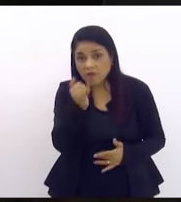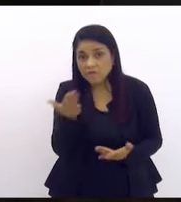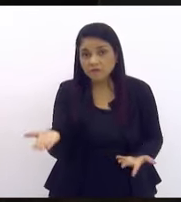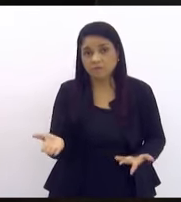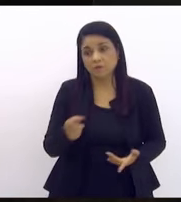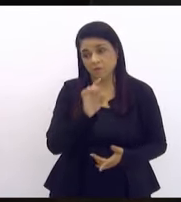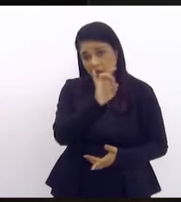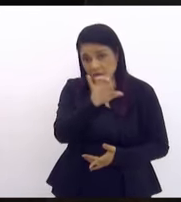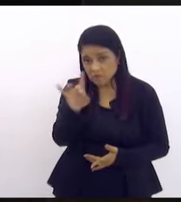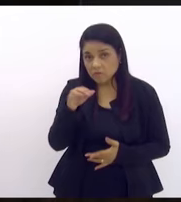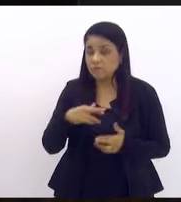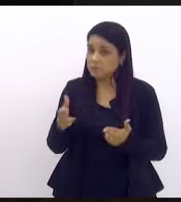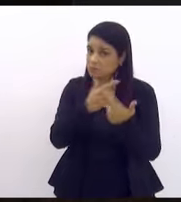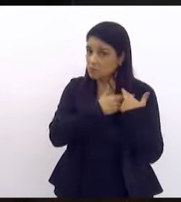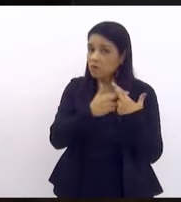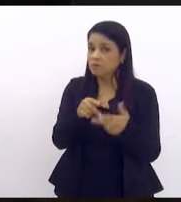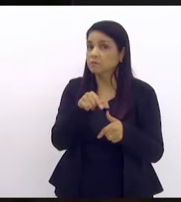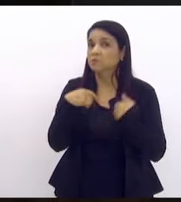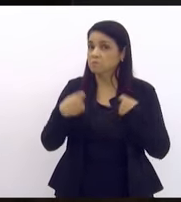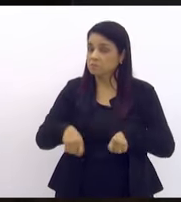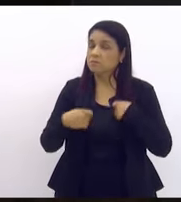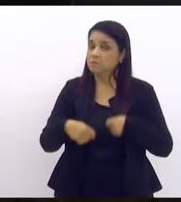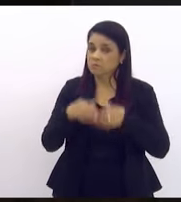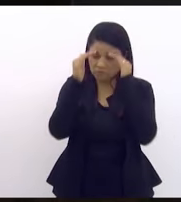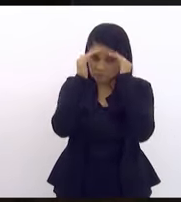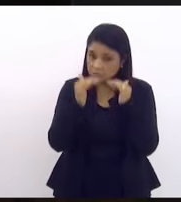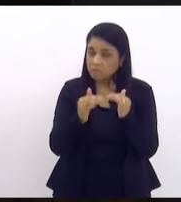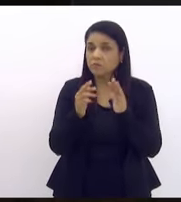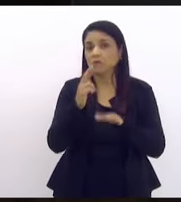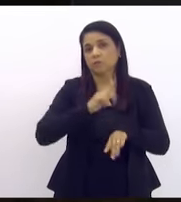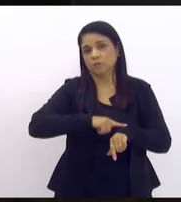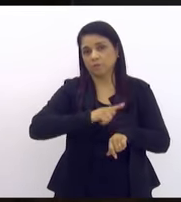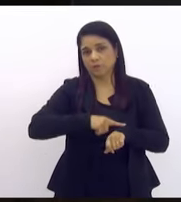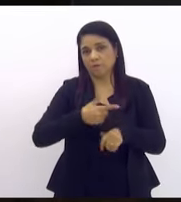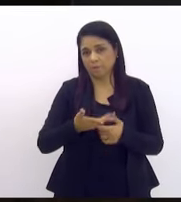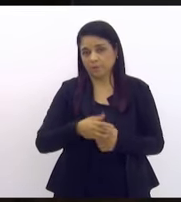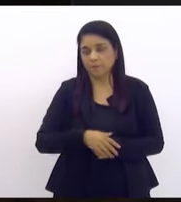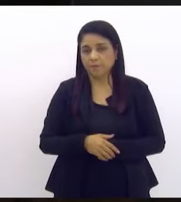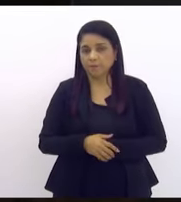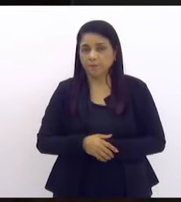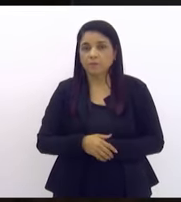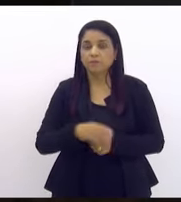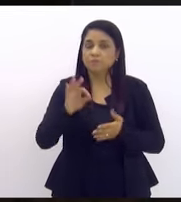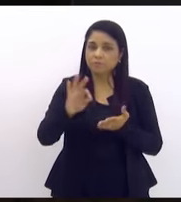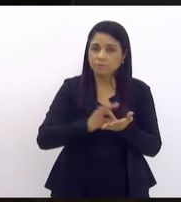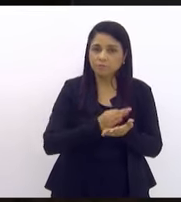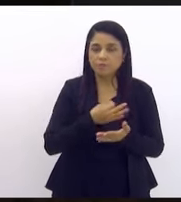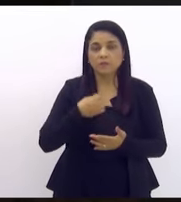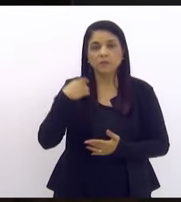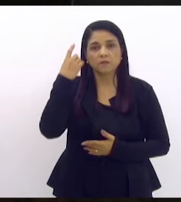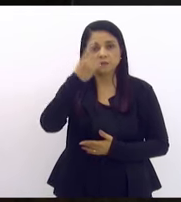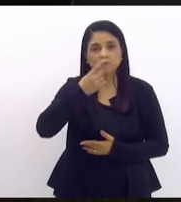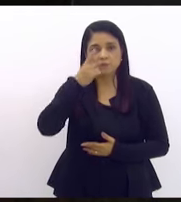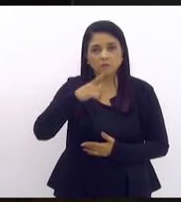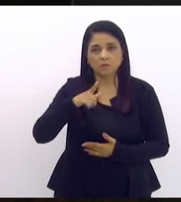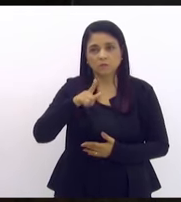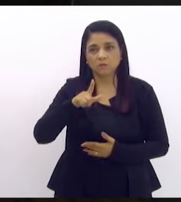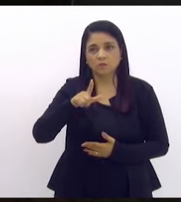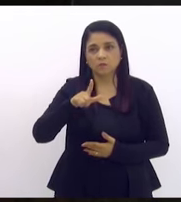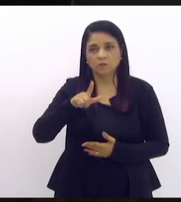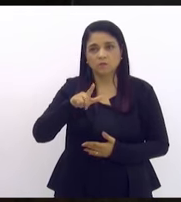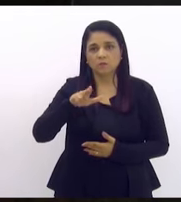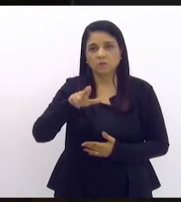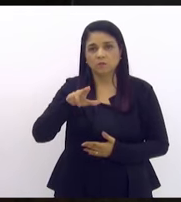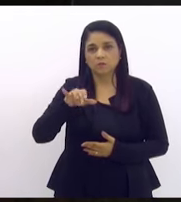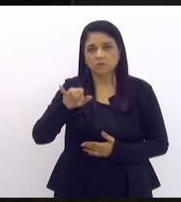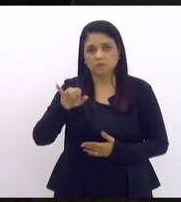um dos senhores e senhoras precisam fazer o de cada um. Próximo orador inscrito é a nobre deputada